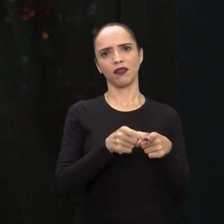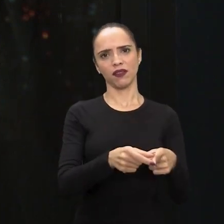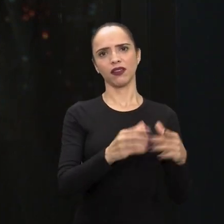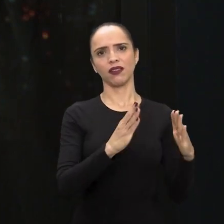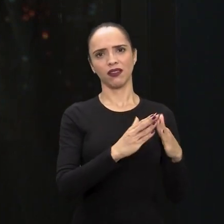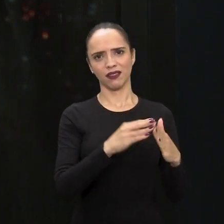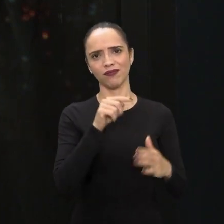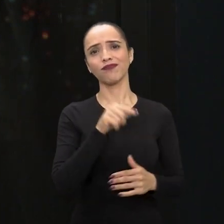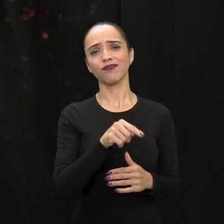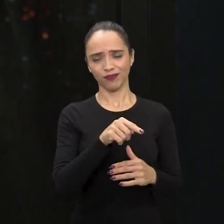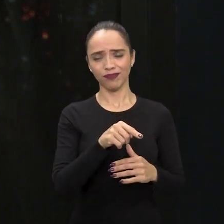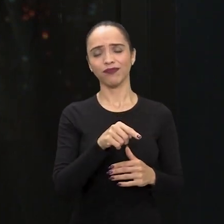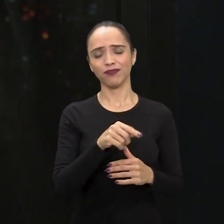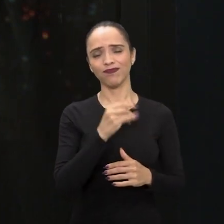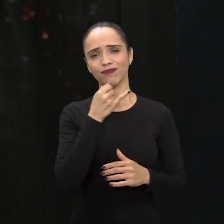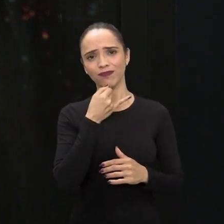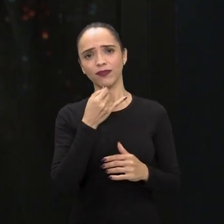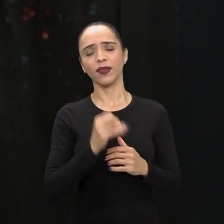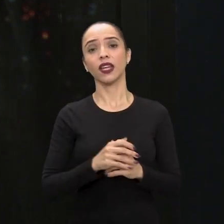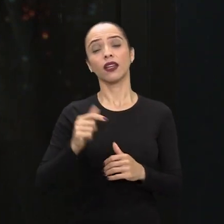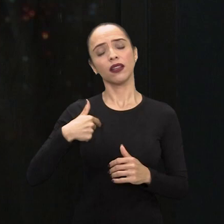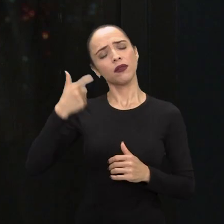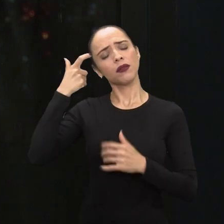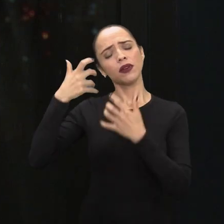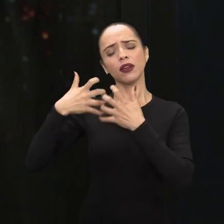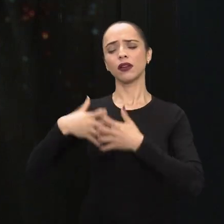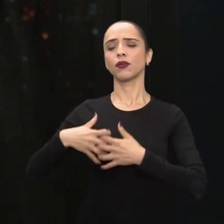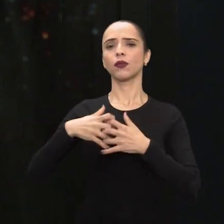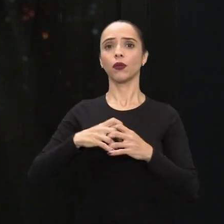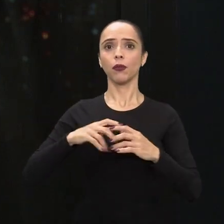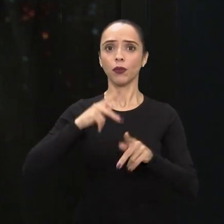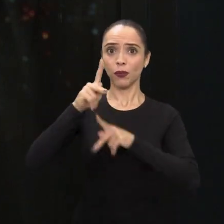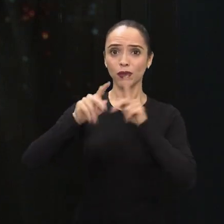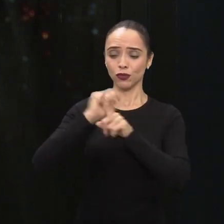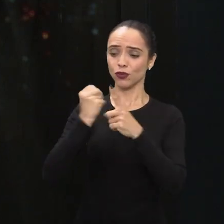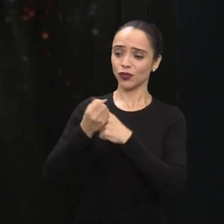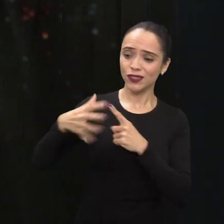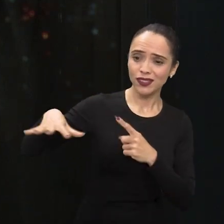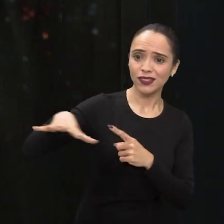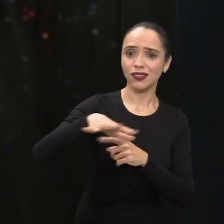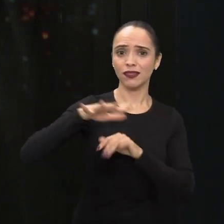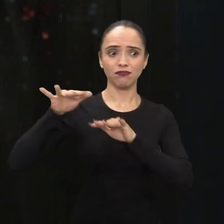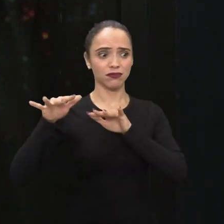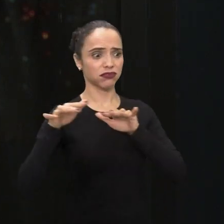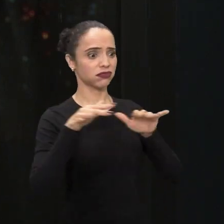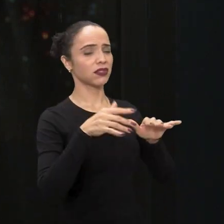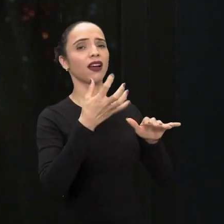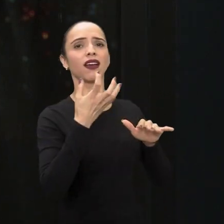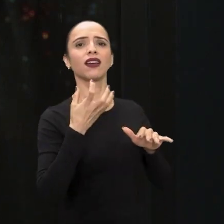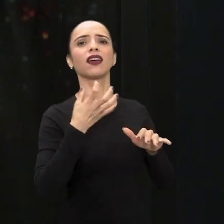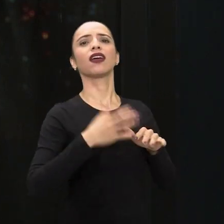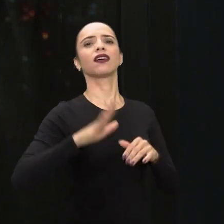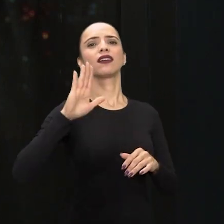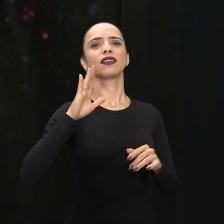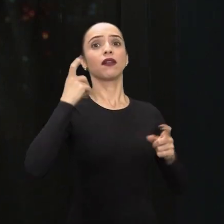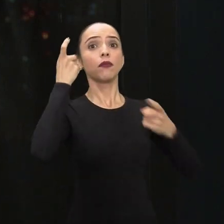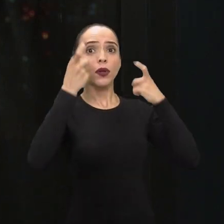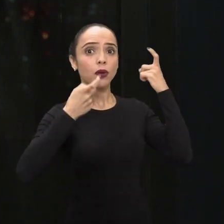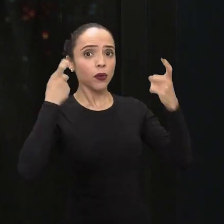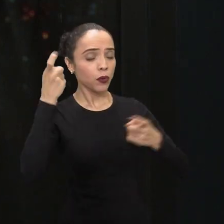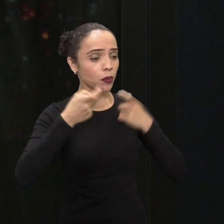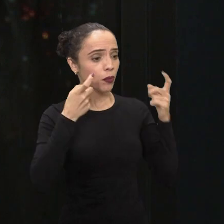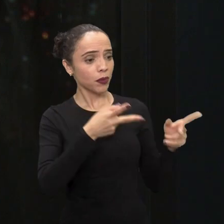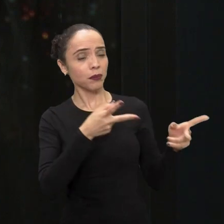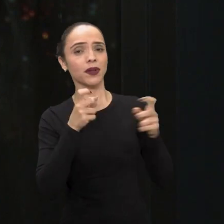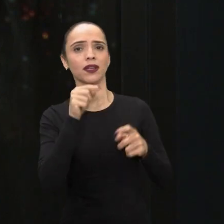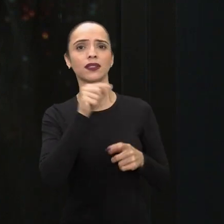é exatamente aí que que eu acho que toda a população espera que os governantes se preocupem né e Olhem e